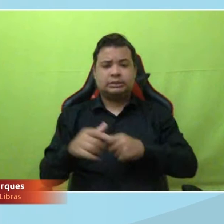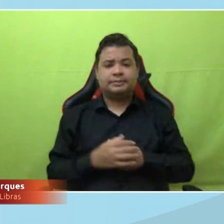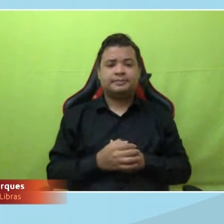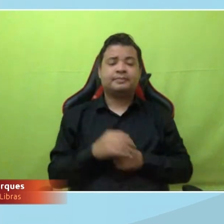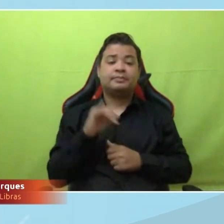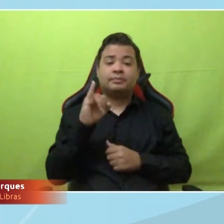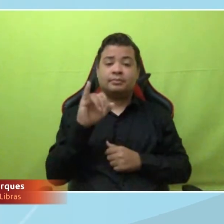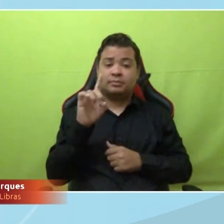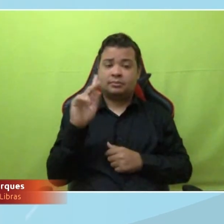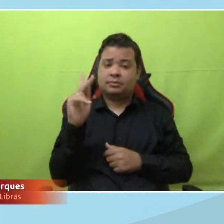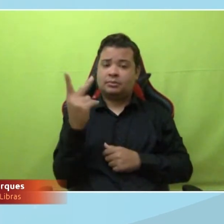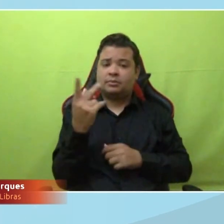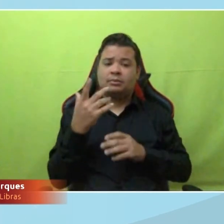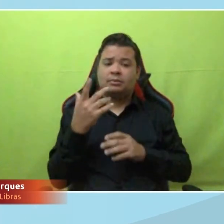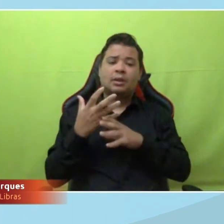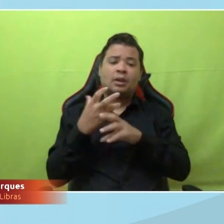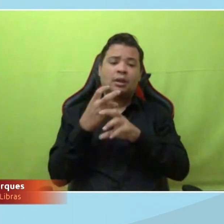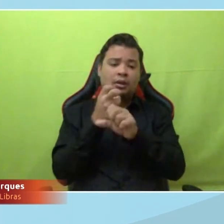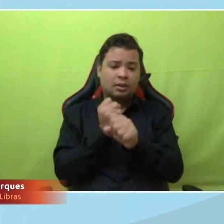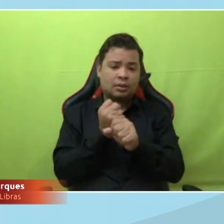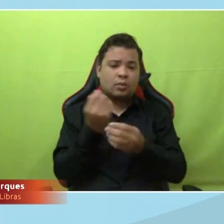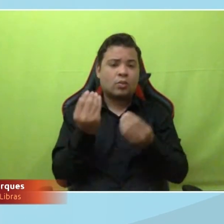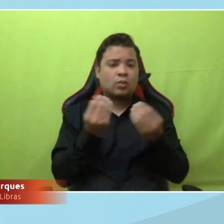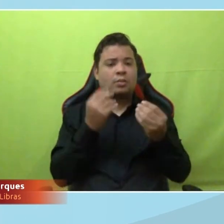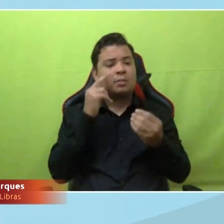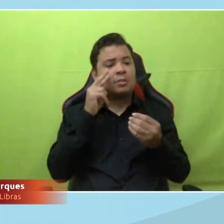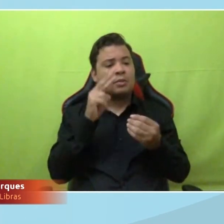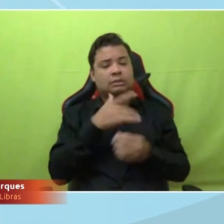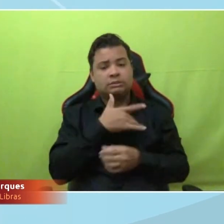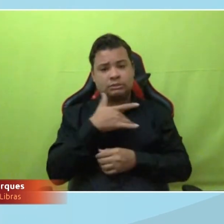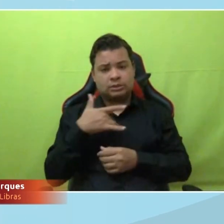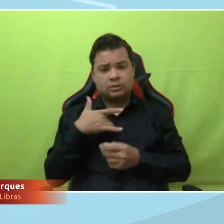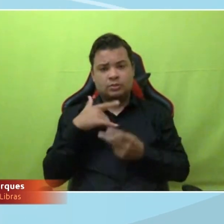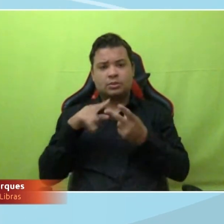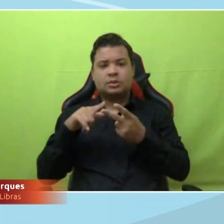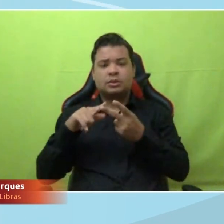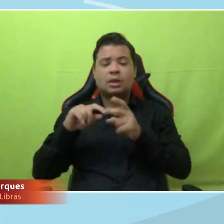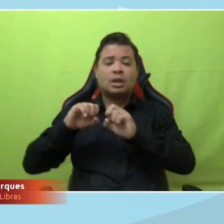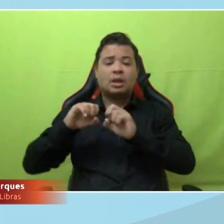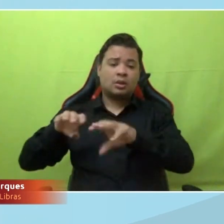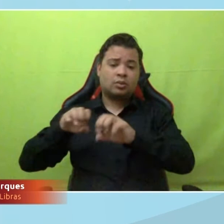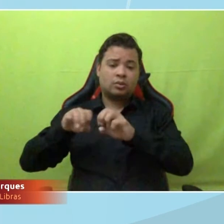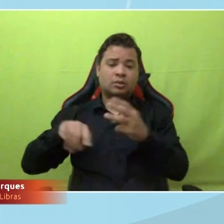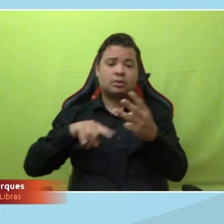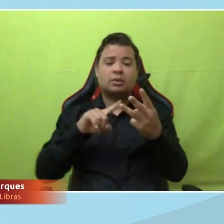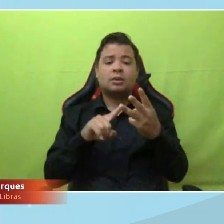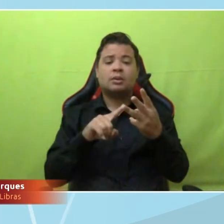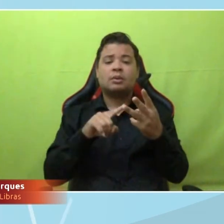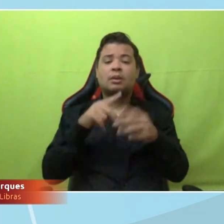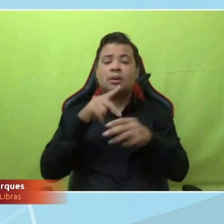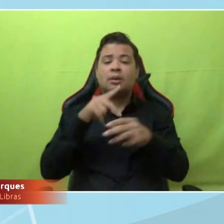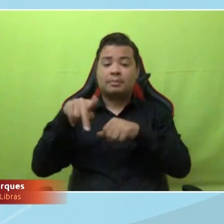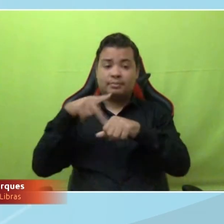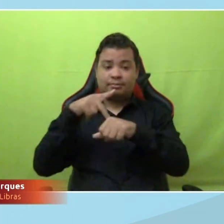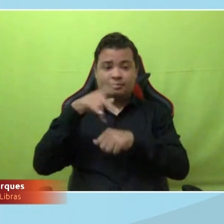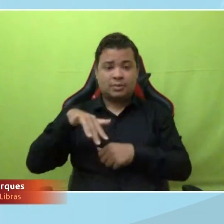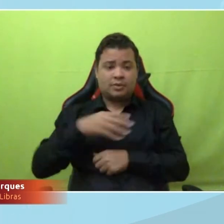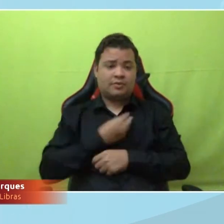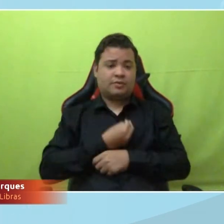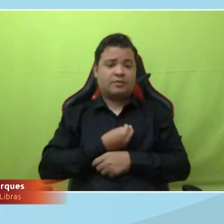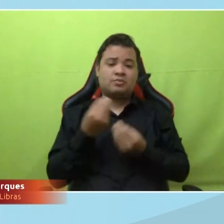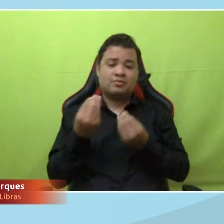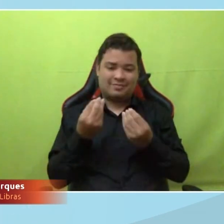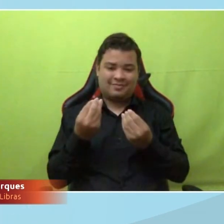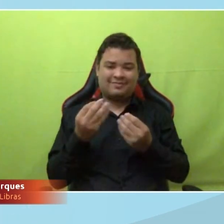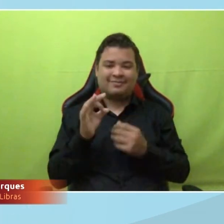IDH é calculado levando em conta a saúde, a educação e também o padrão de vida de uma nação. O Brasil ficou na